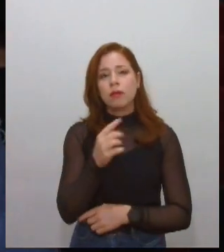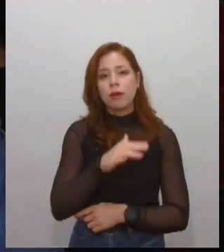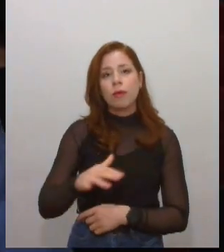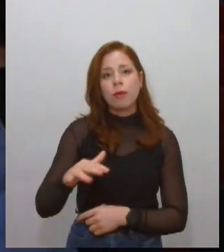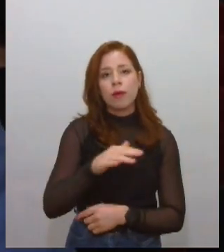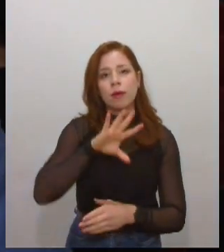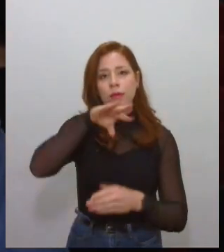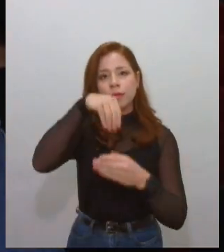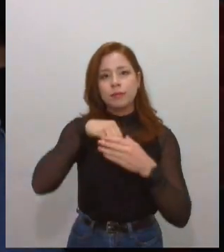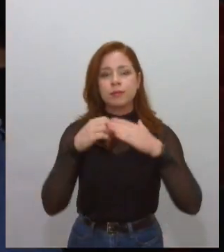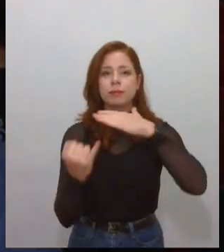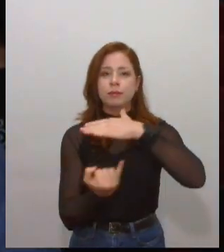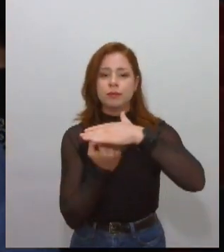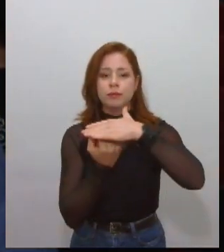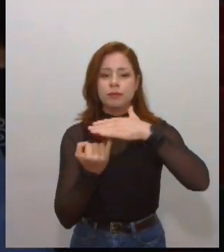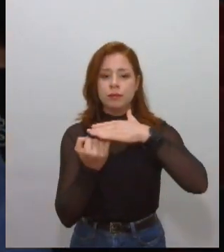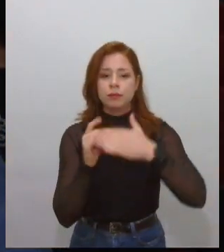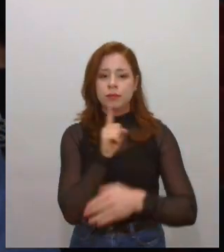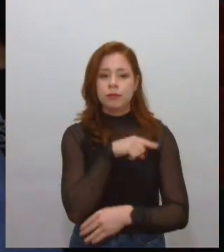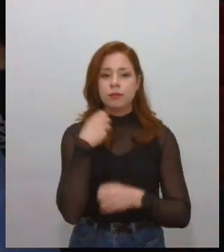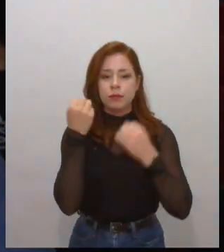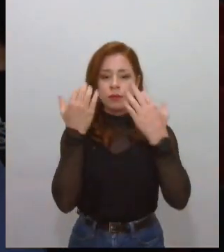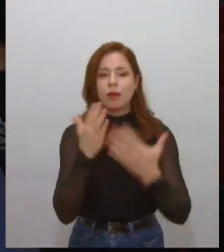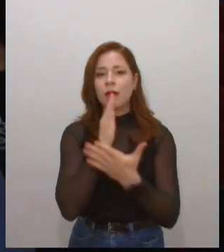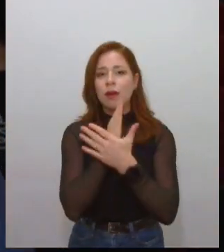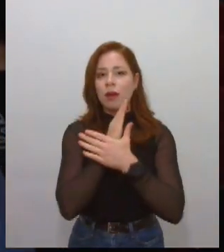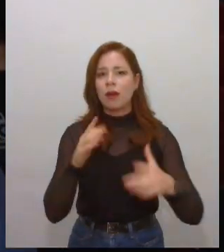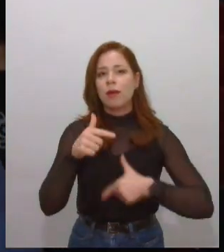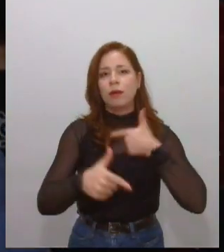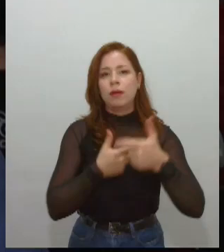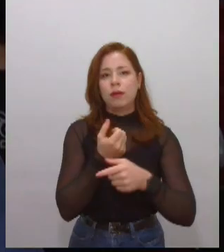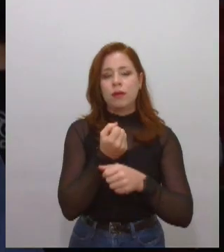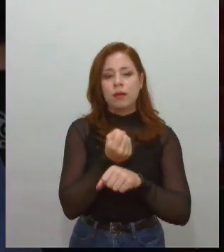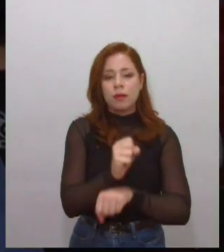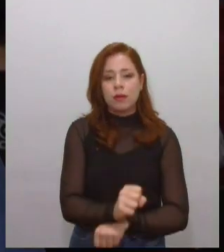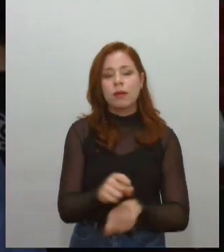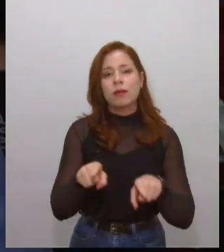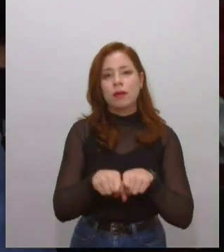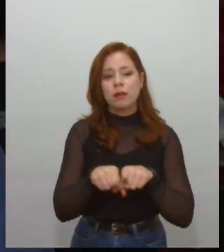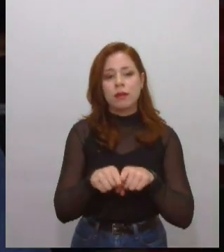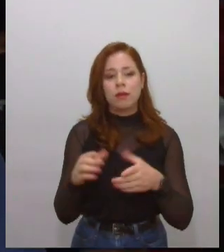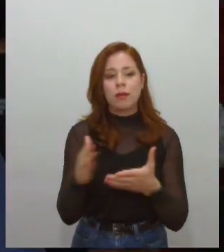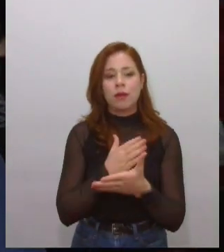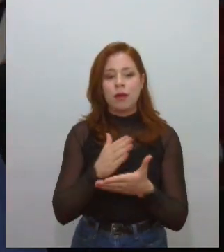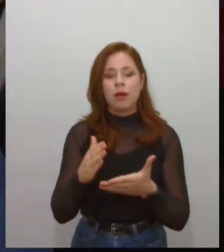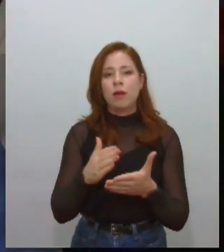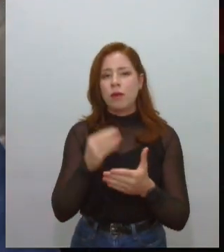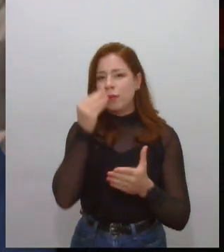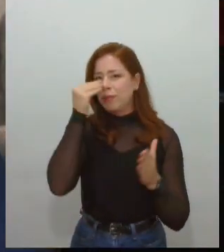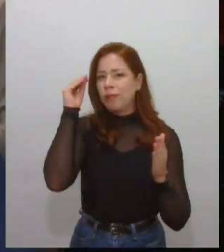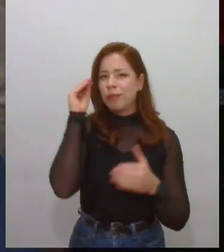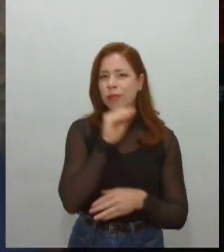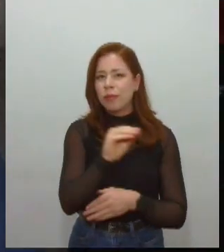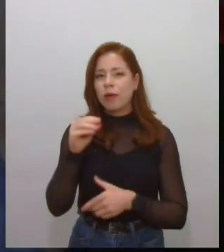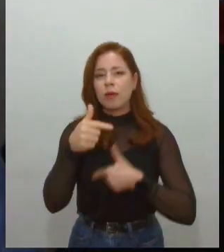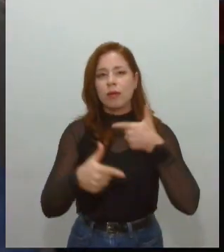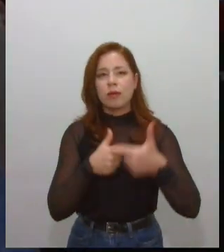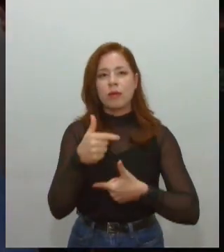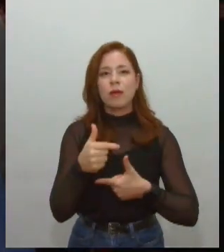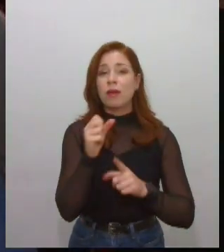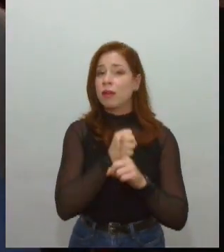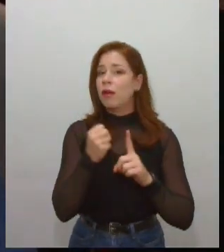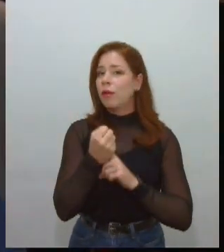a gente dizer que basta do trabalho escravo, que basta das violações contra o trabalhador e que a sociedade não pode entender